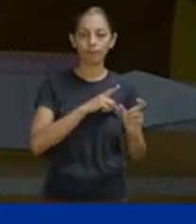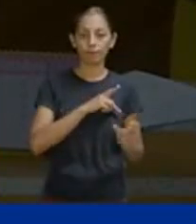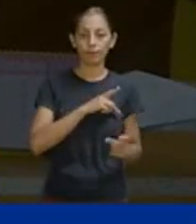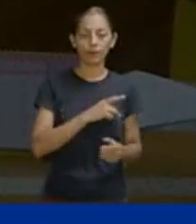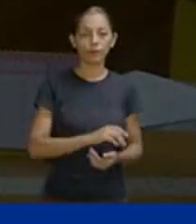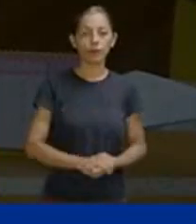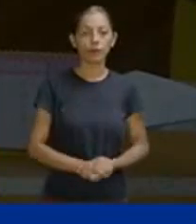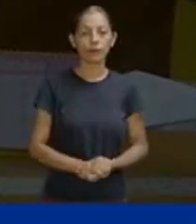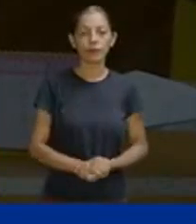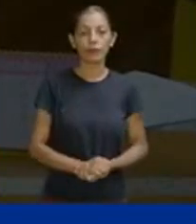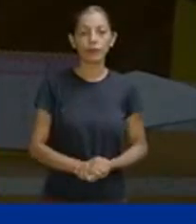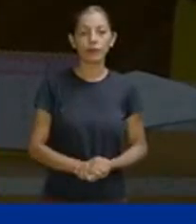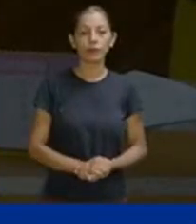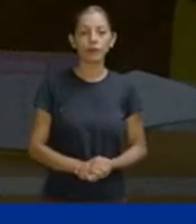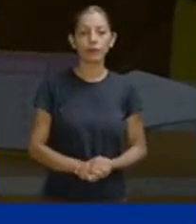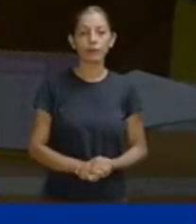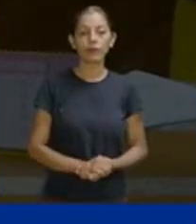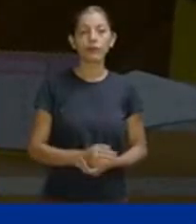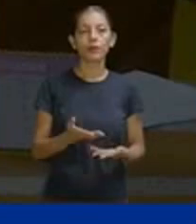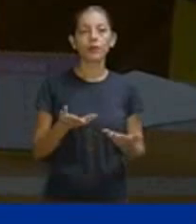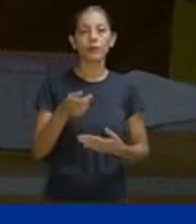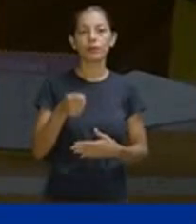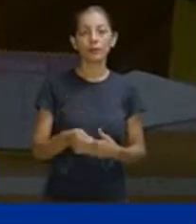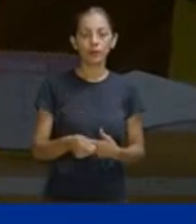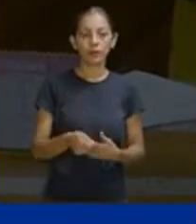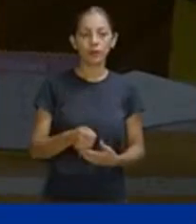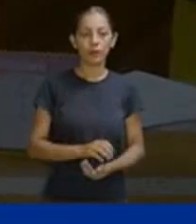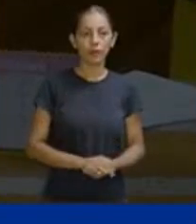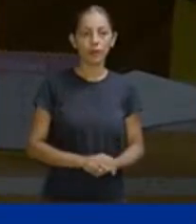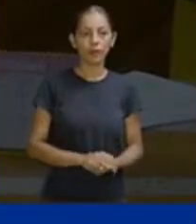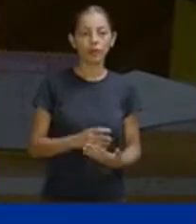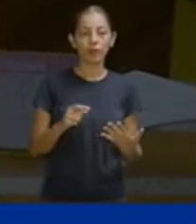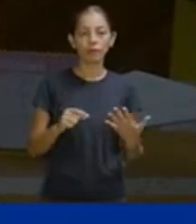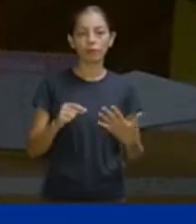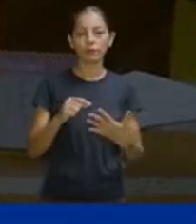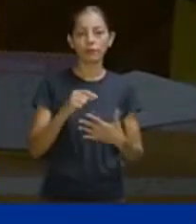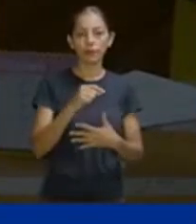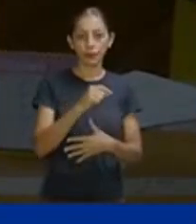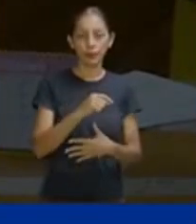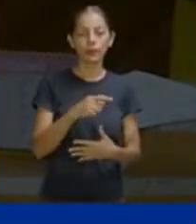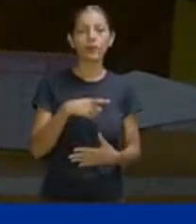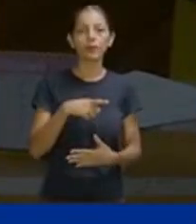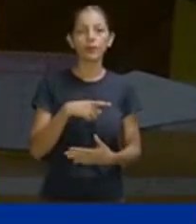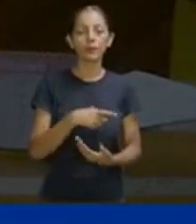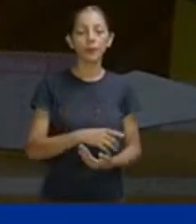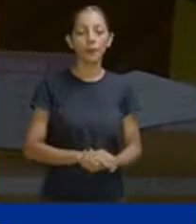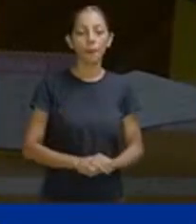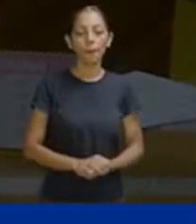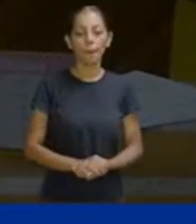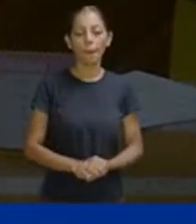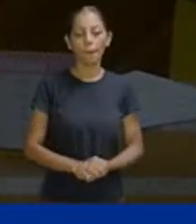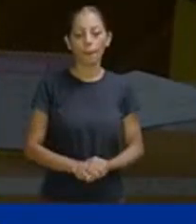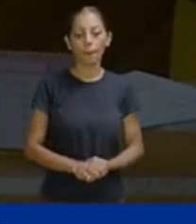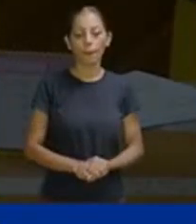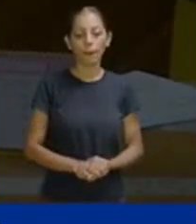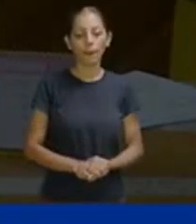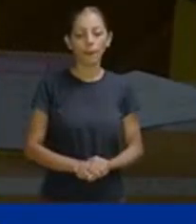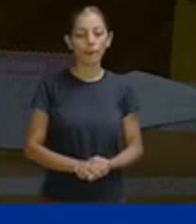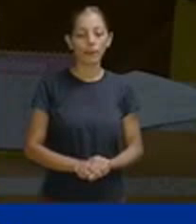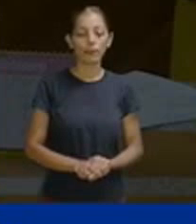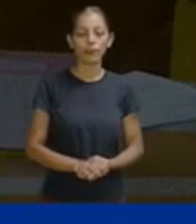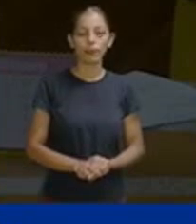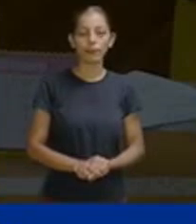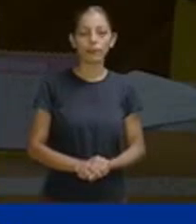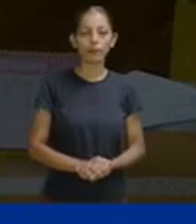Atuarão como vogais juiz Carlos Torque, juiz Anselmo Gonçalves, juíza Tina Souza, juiz